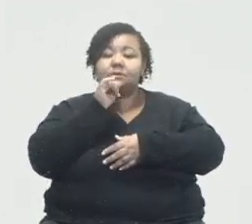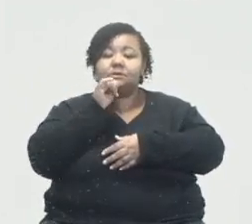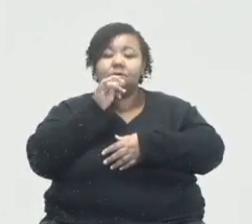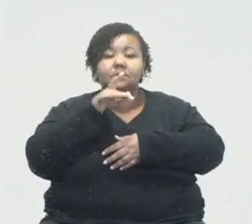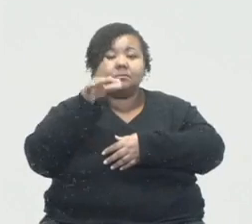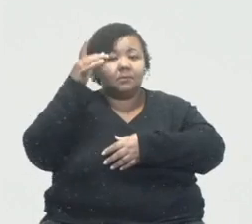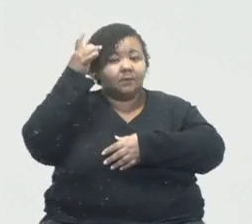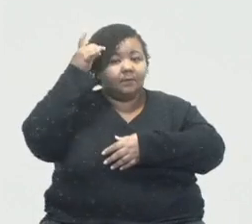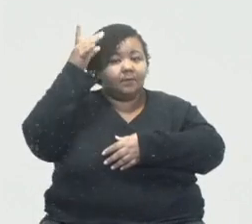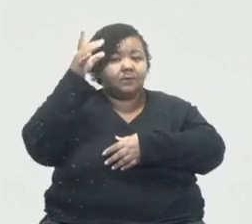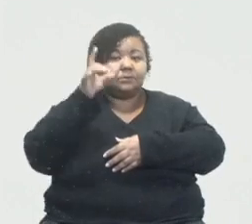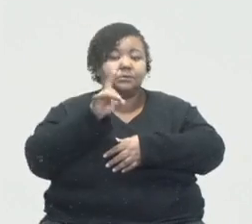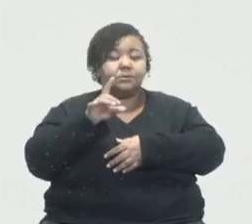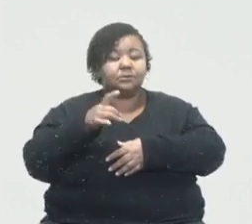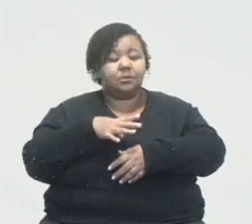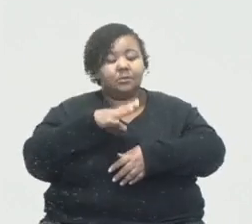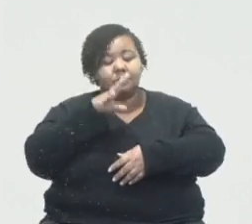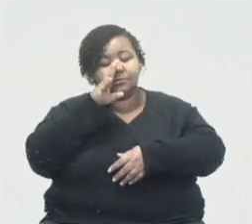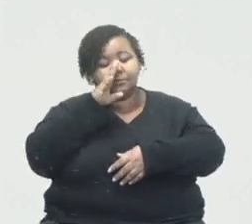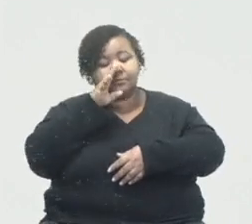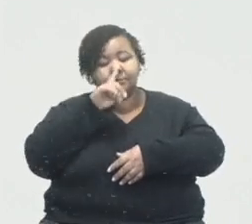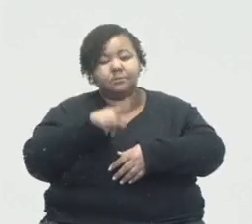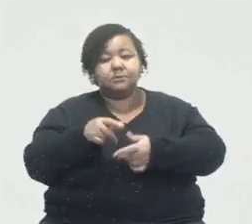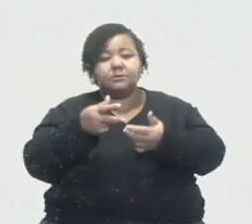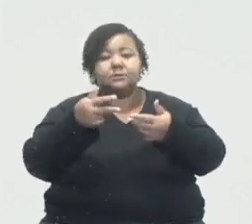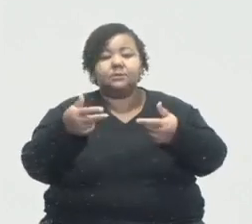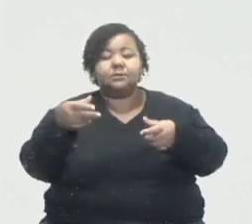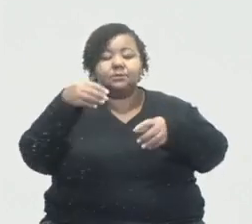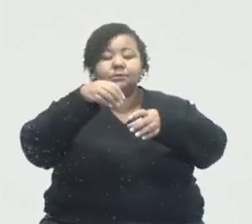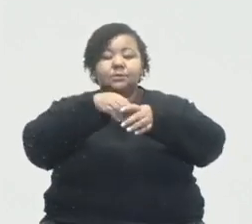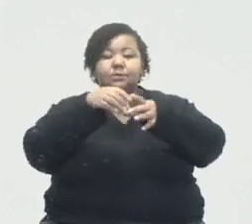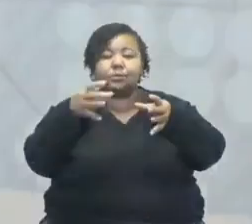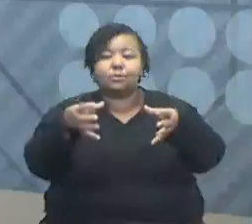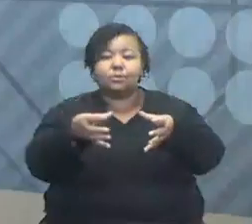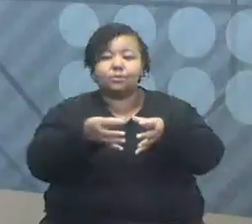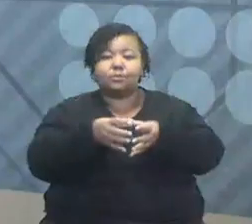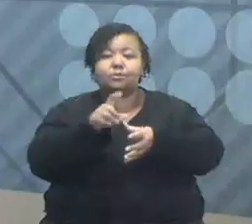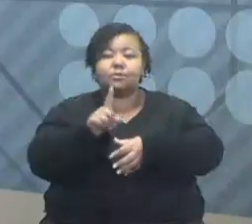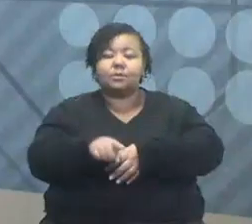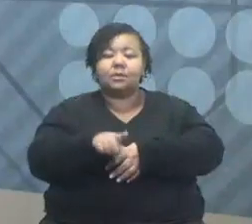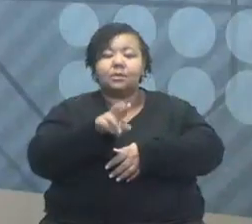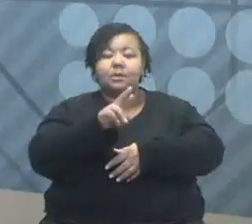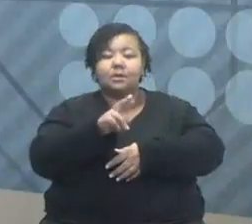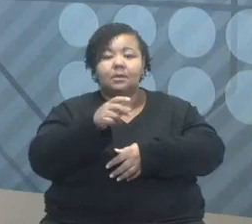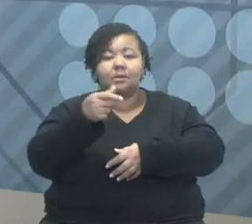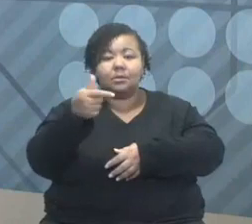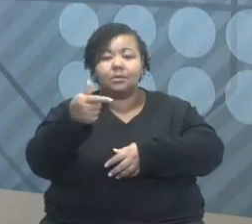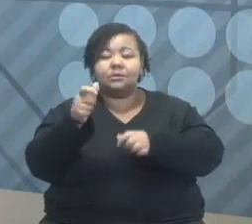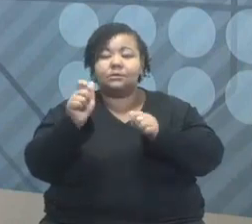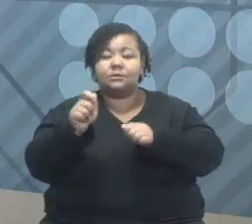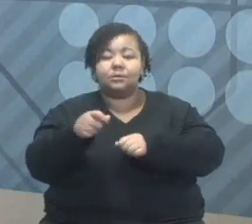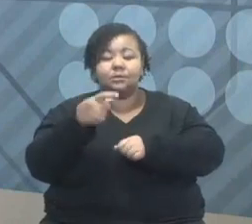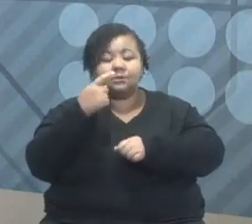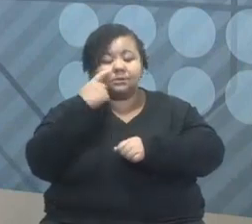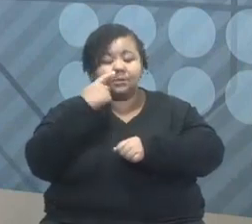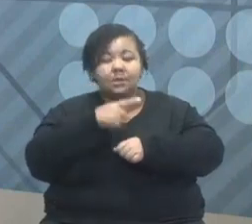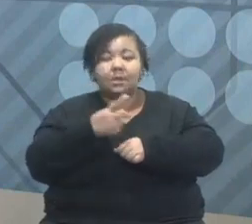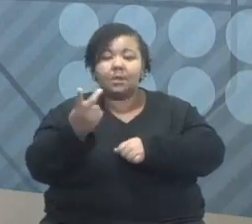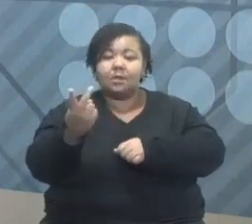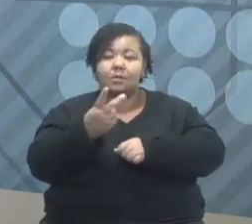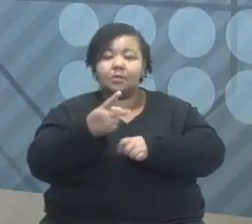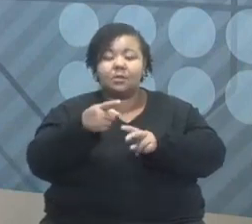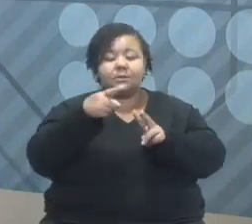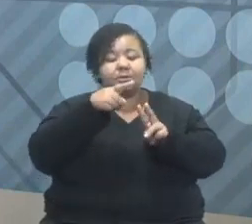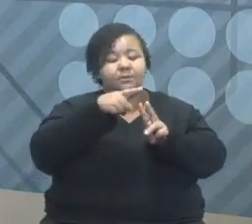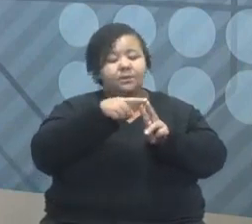só observar esses elementos do nosso conjunto. A gente vê que é um R2. Se é do R2, a gente pode observar. Tem dois vetores.